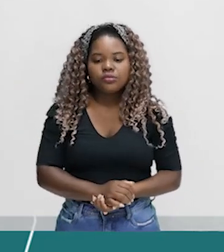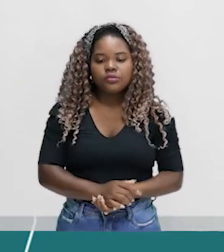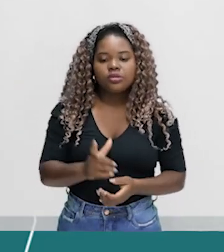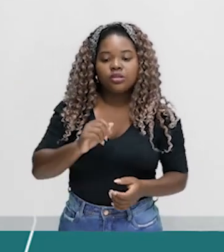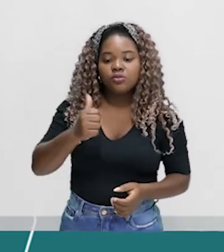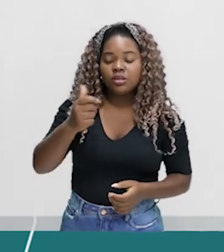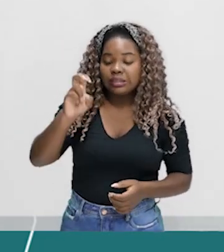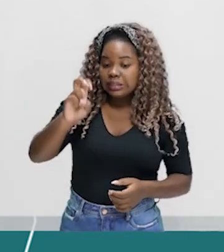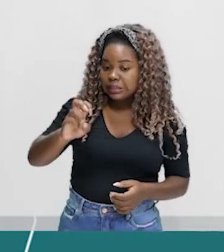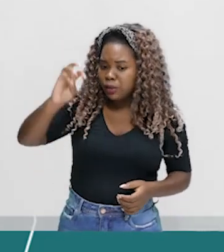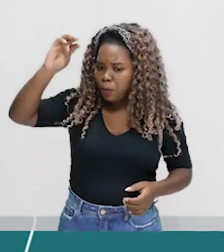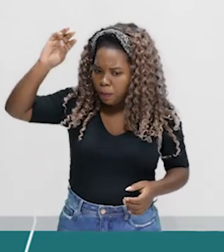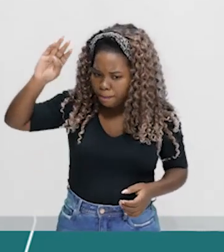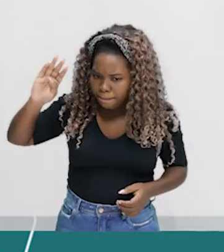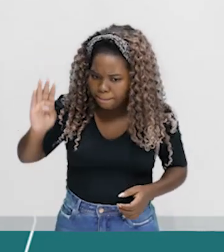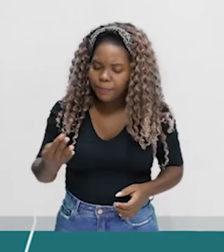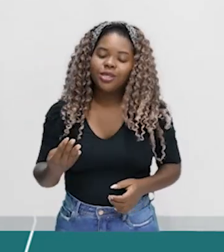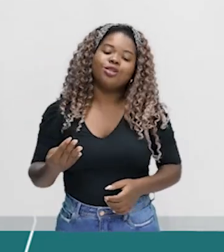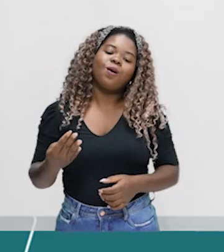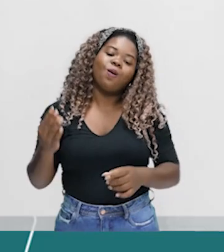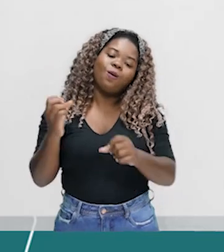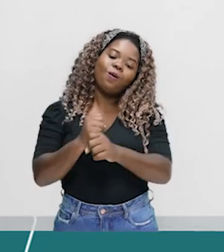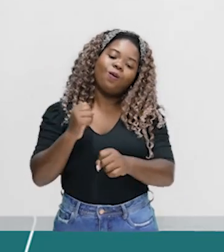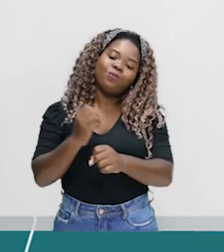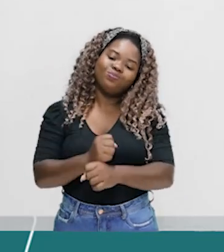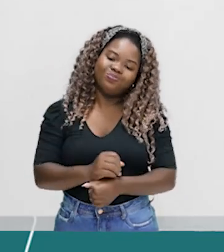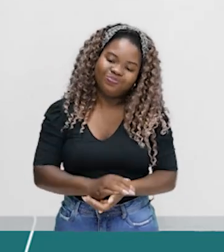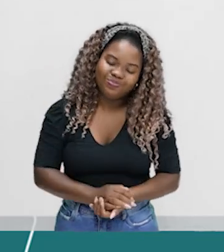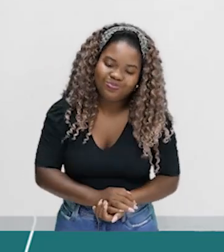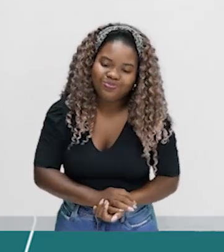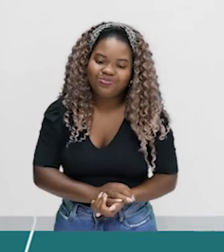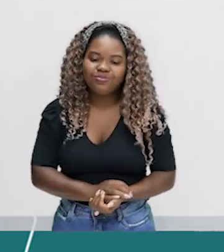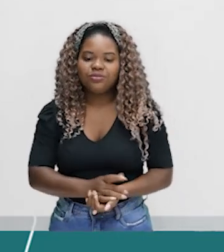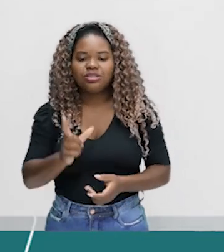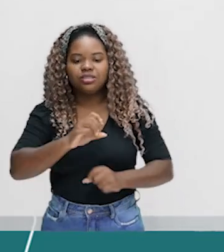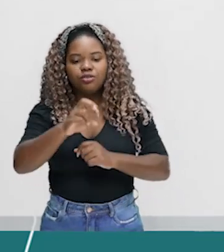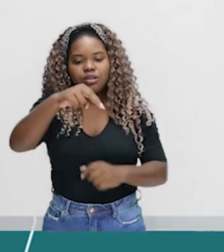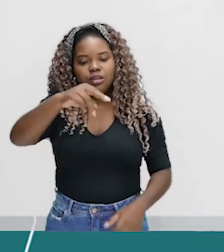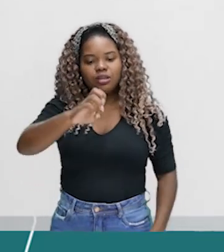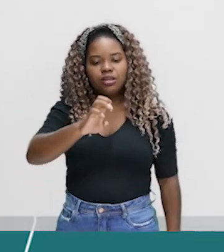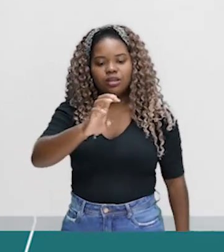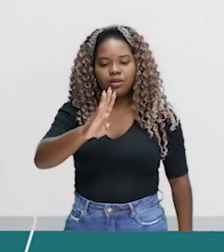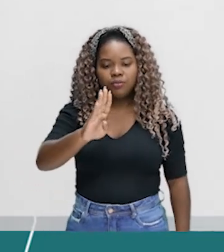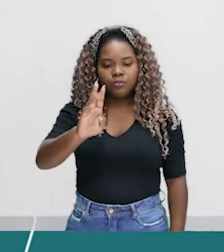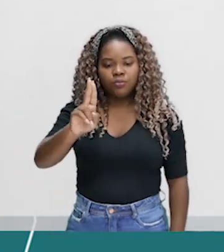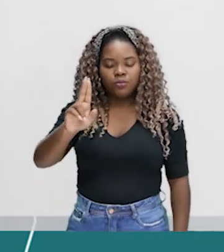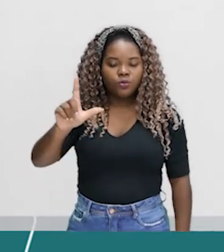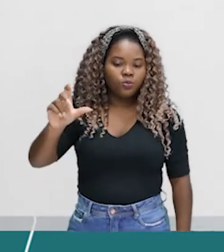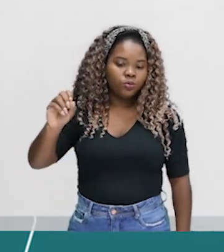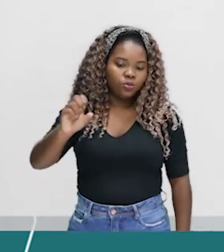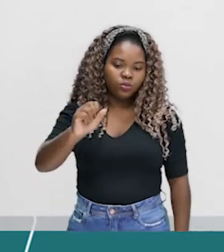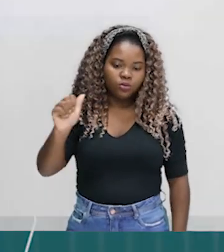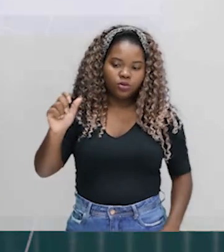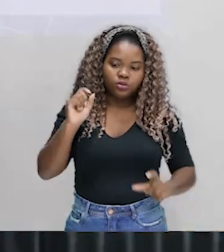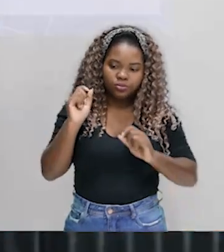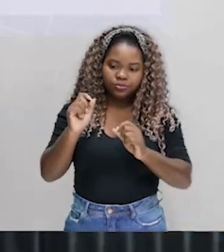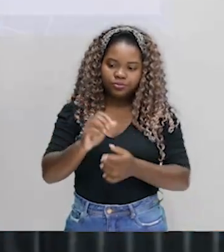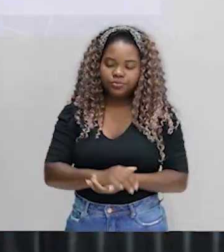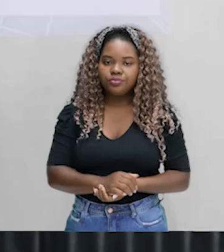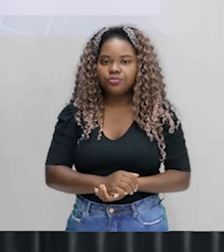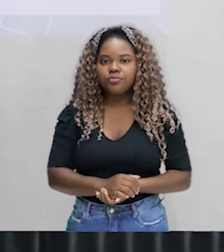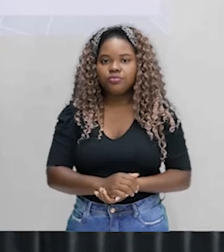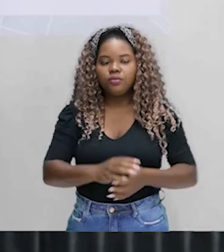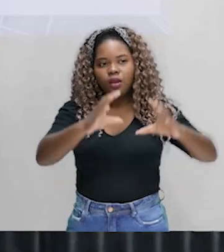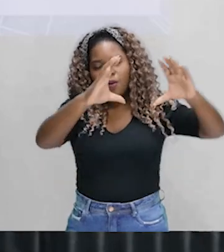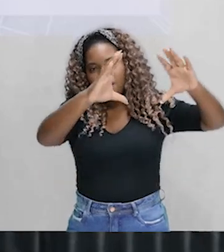5 bilhões de anos a partir da compactação de uma nebulosa. Uma nebulosa, pessoal, ela é como se fosse